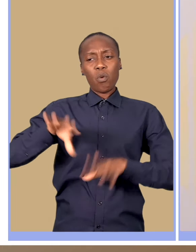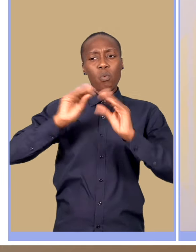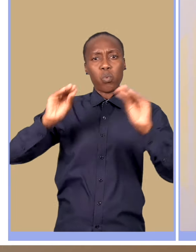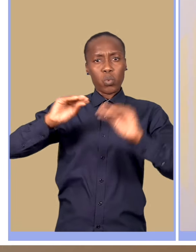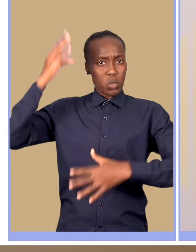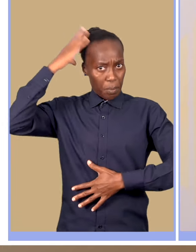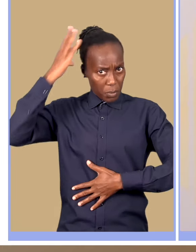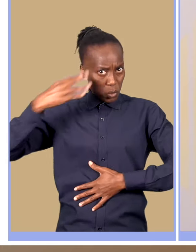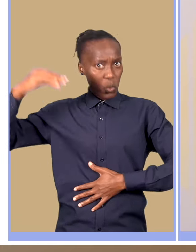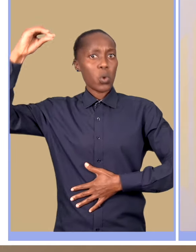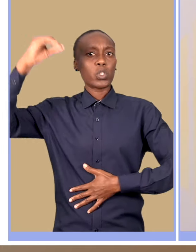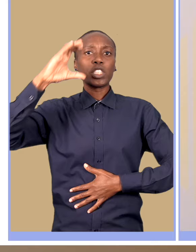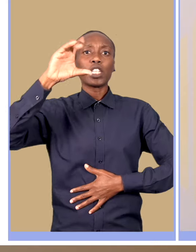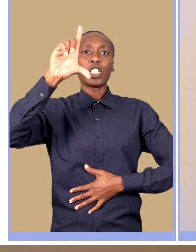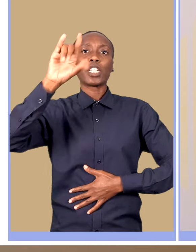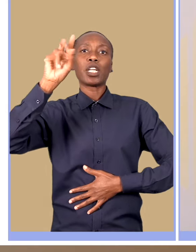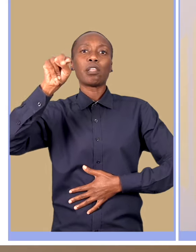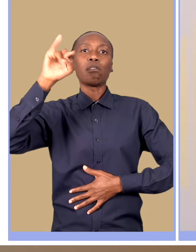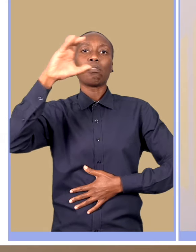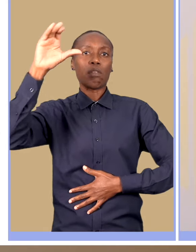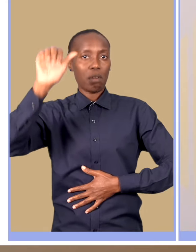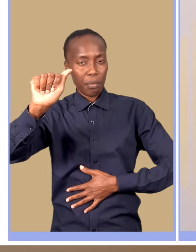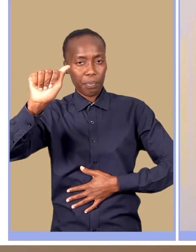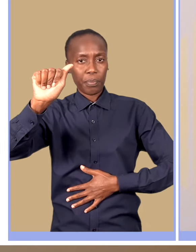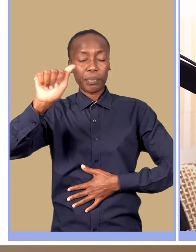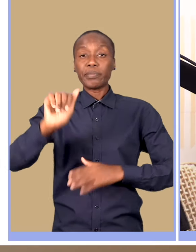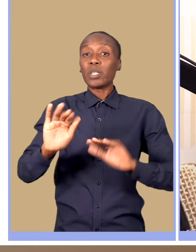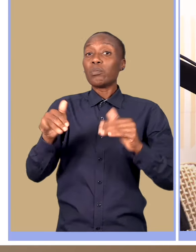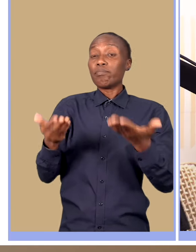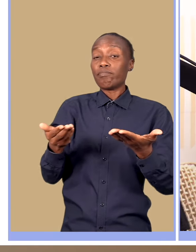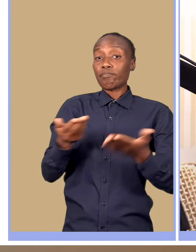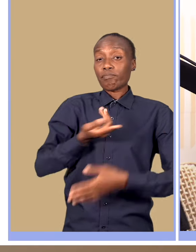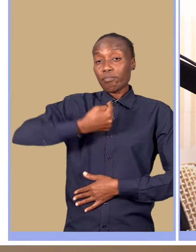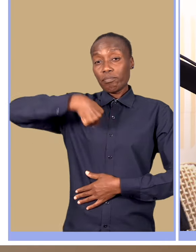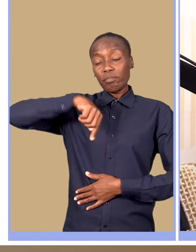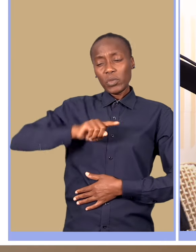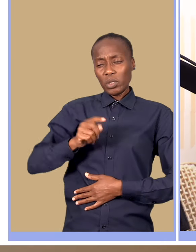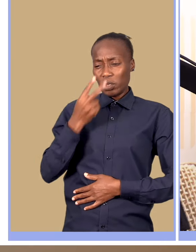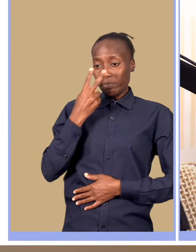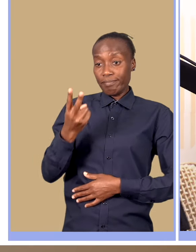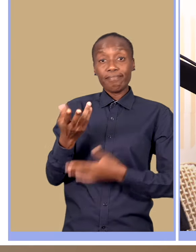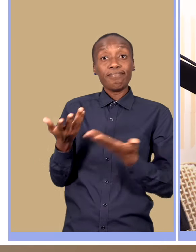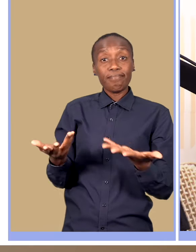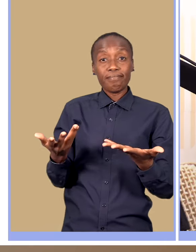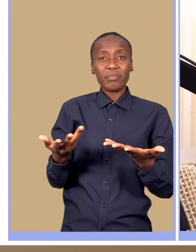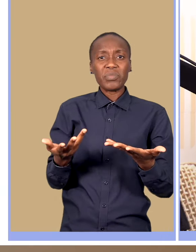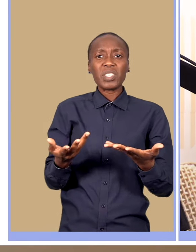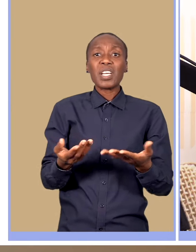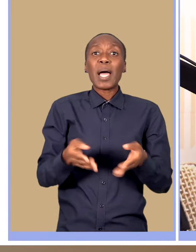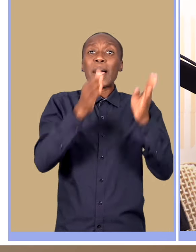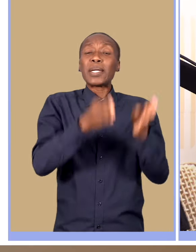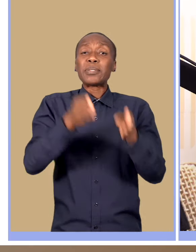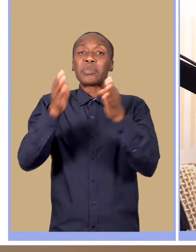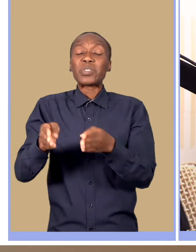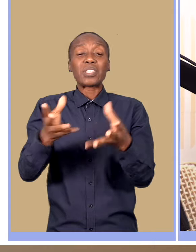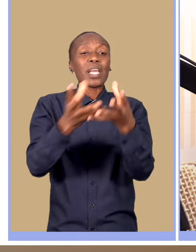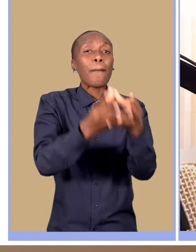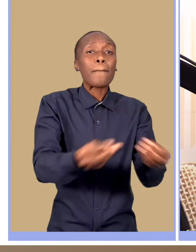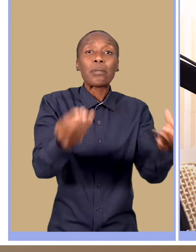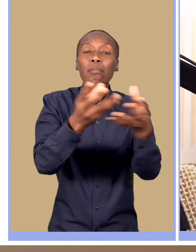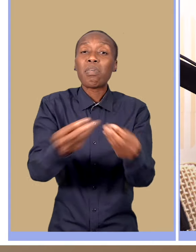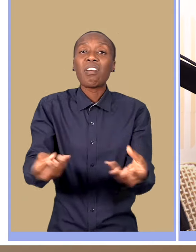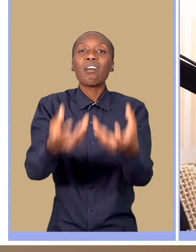Psicologia Clínica. Entre outras coisas, o que nós entendemos foi que, para além das necessidades